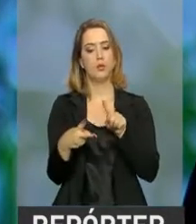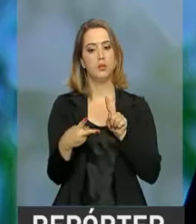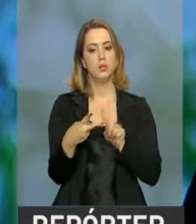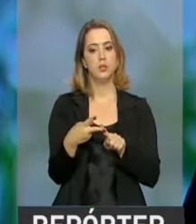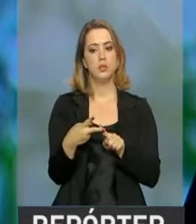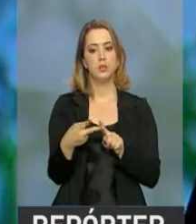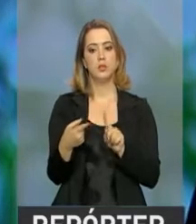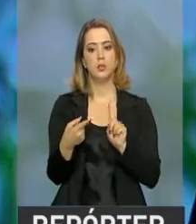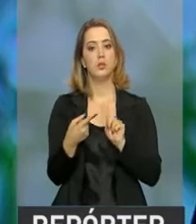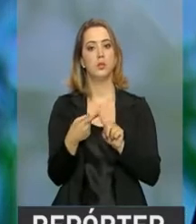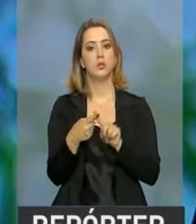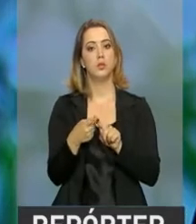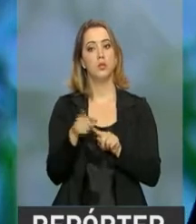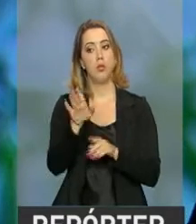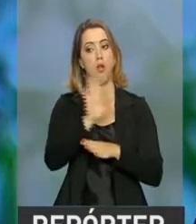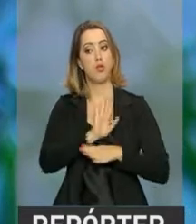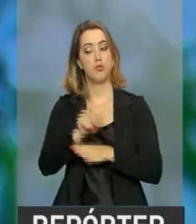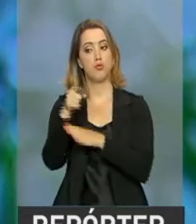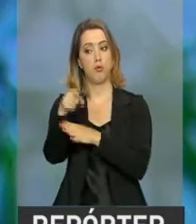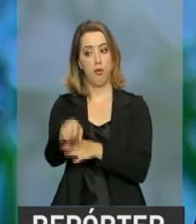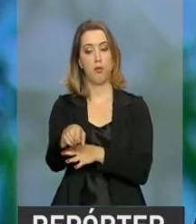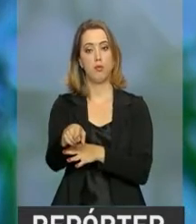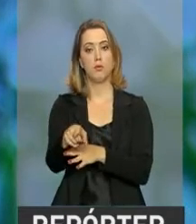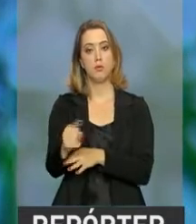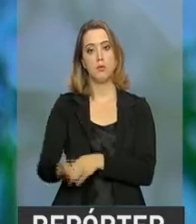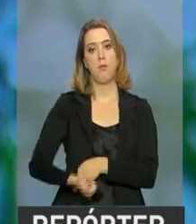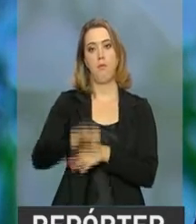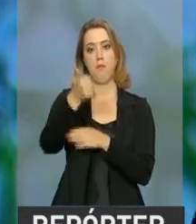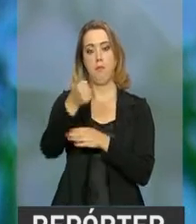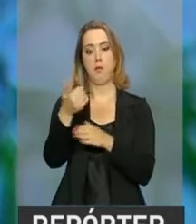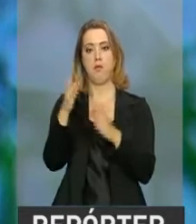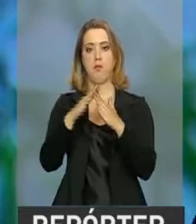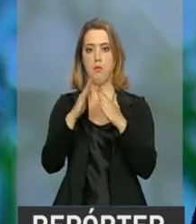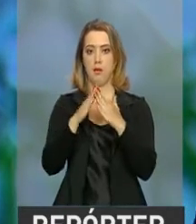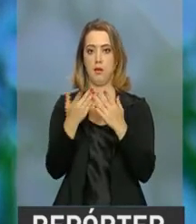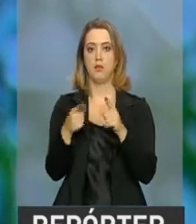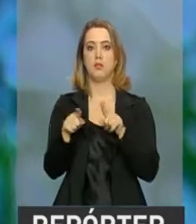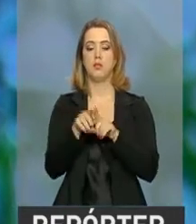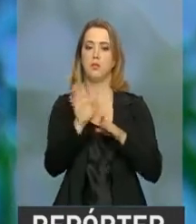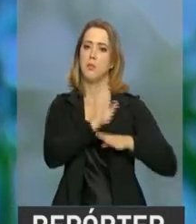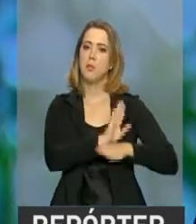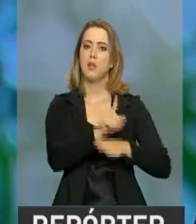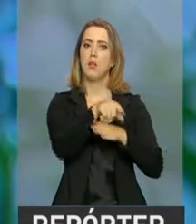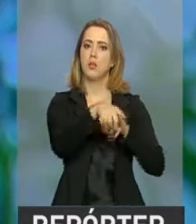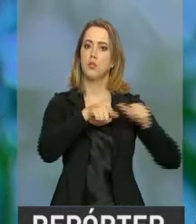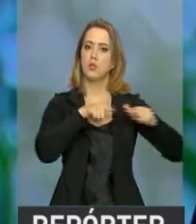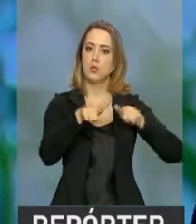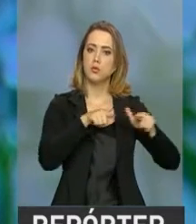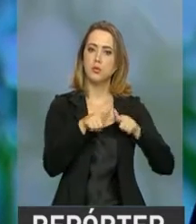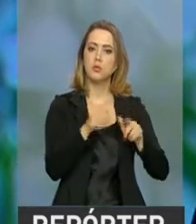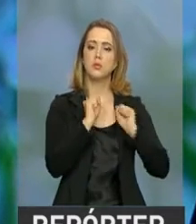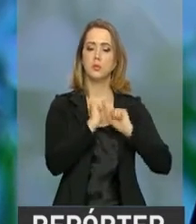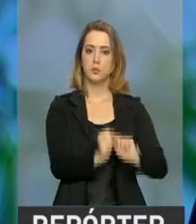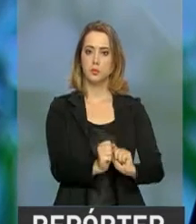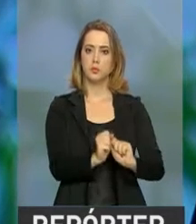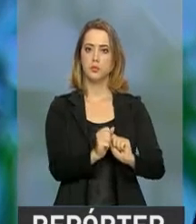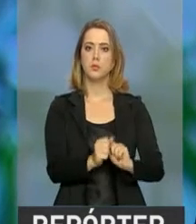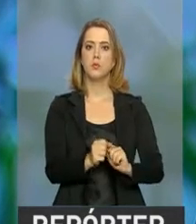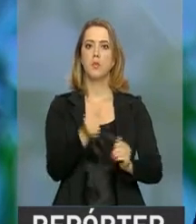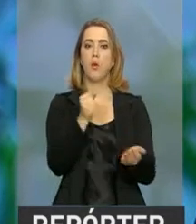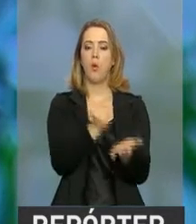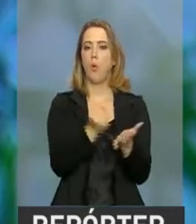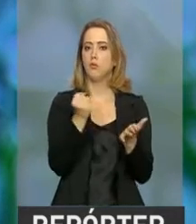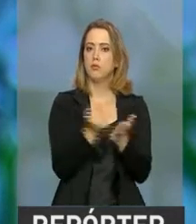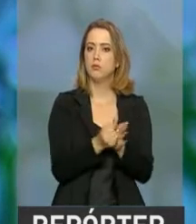é prestigiar você que melhora a sua casa mas prestigiar também o emprego pela possibilidade da contratação